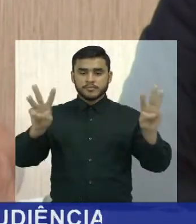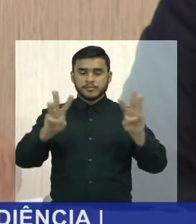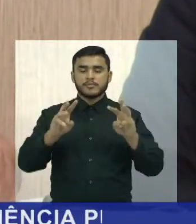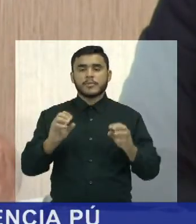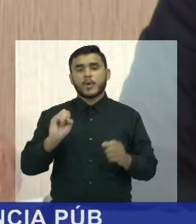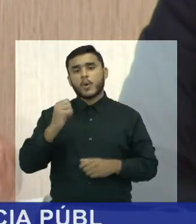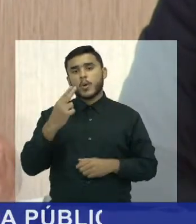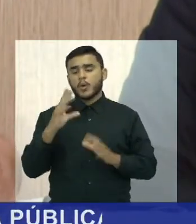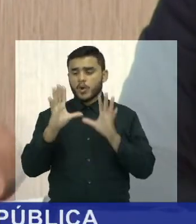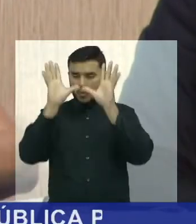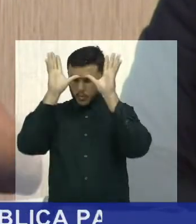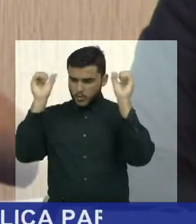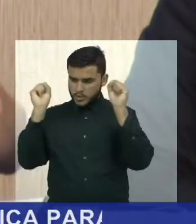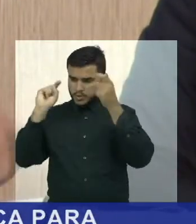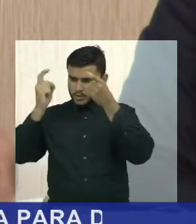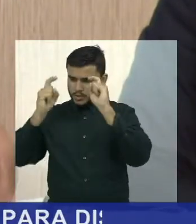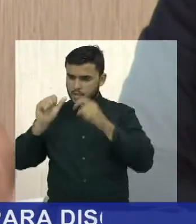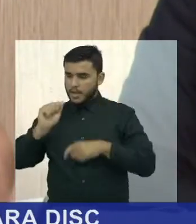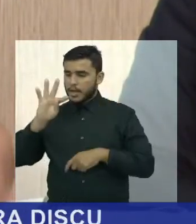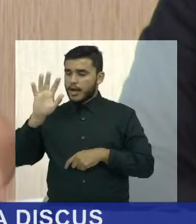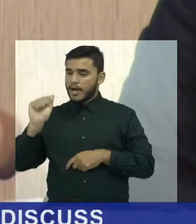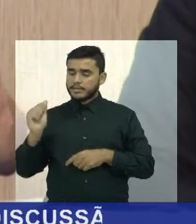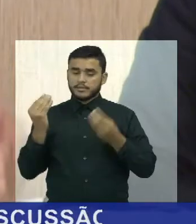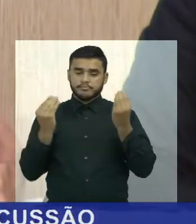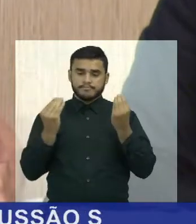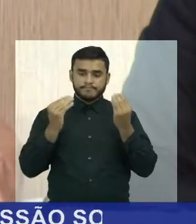reunião de um conselho gestor,